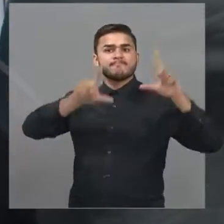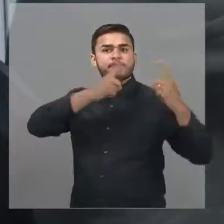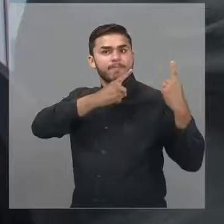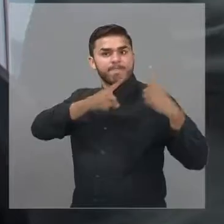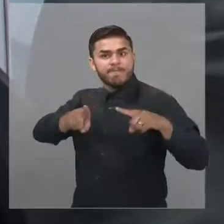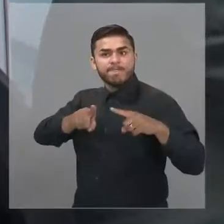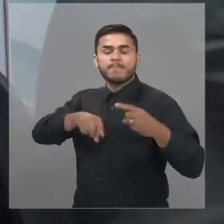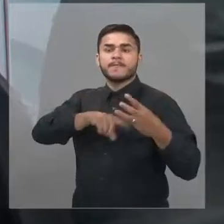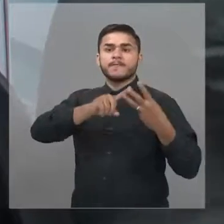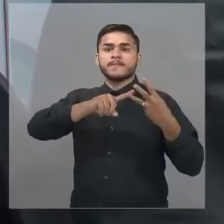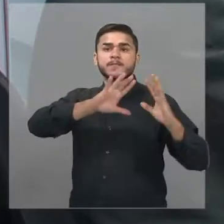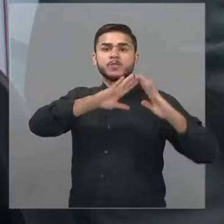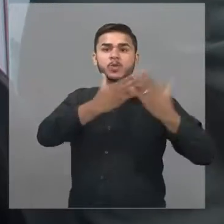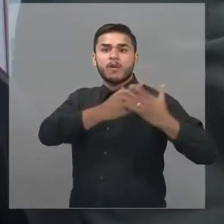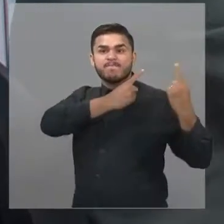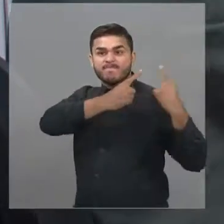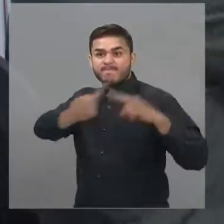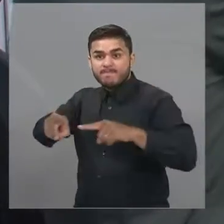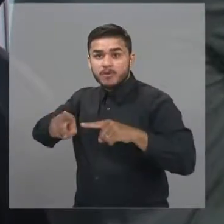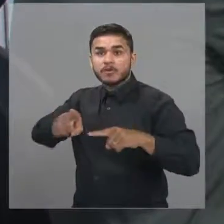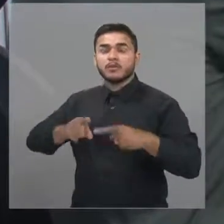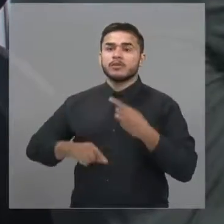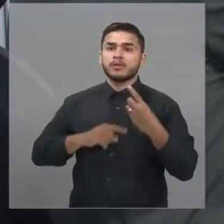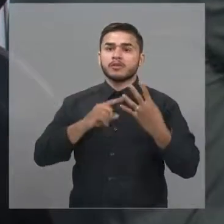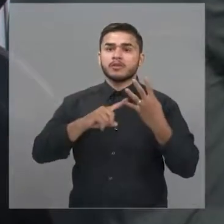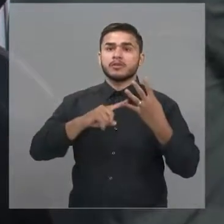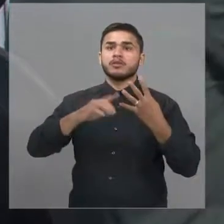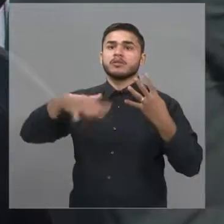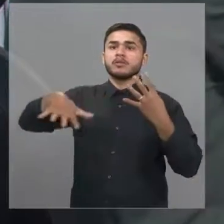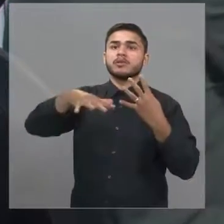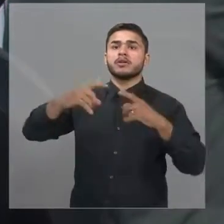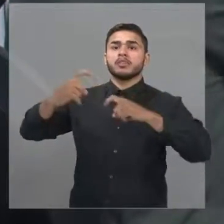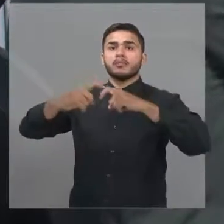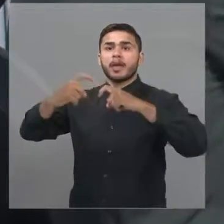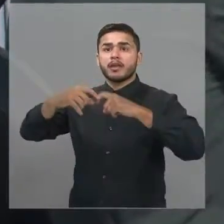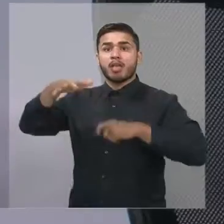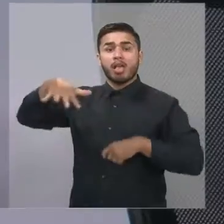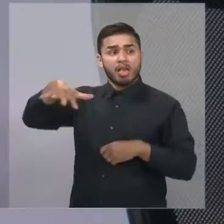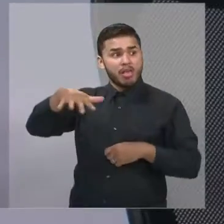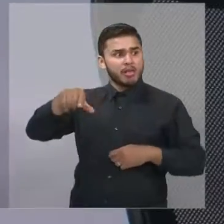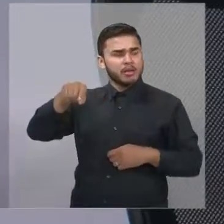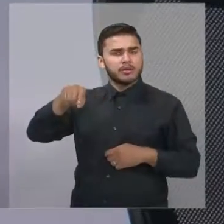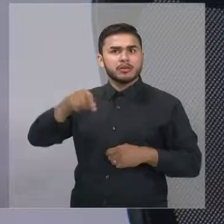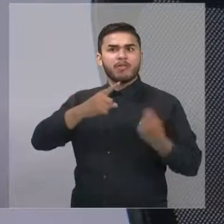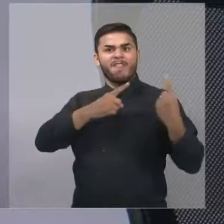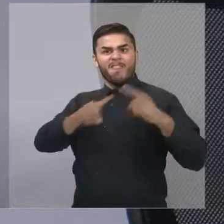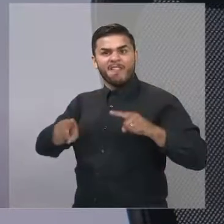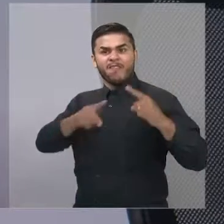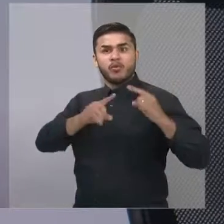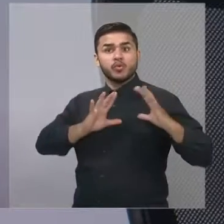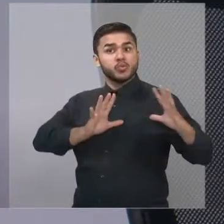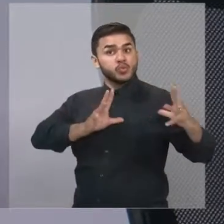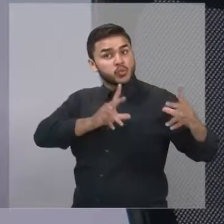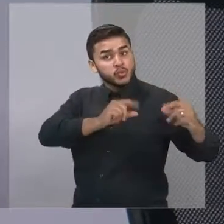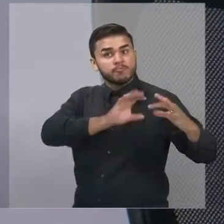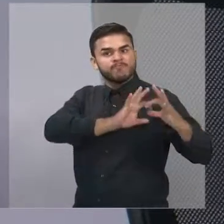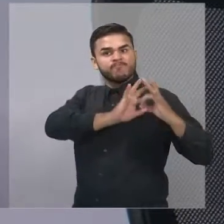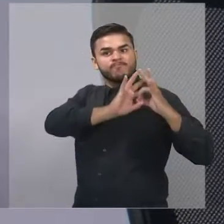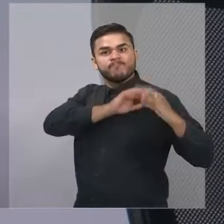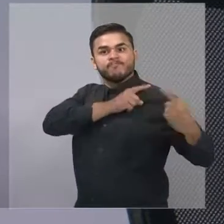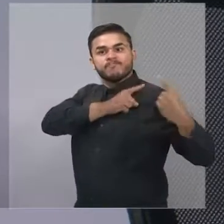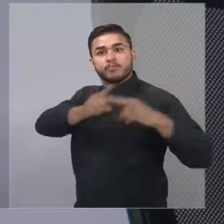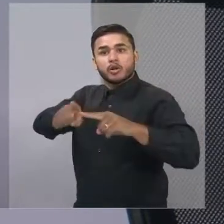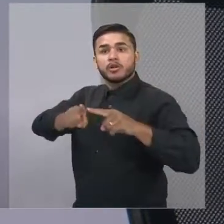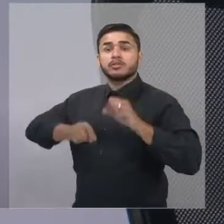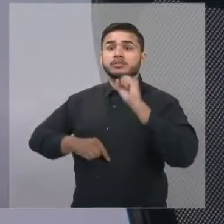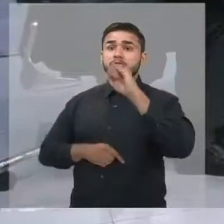mídia, as escolas, o ambiente profissional dele, da medicina, se não há um reforço de